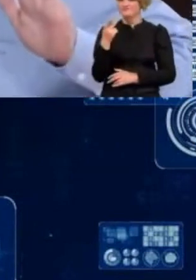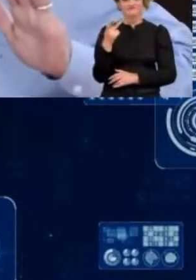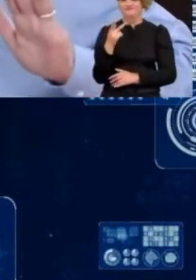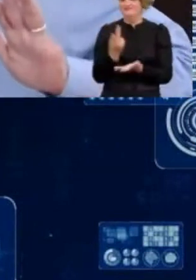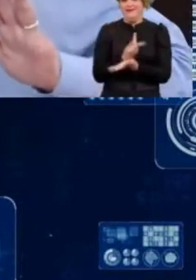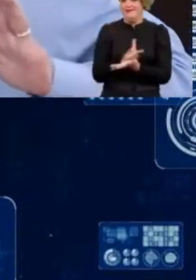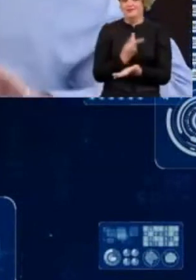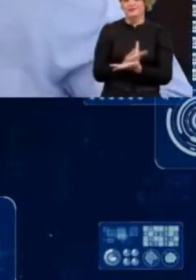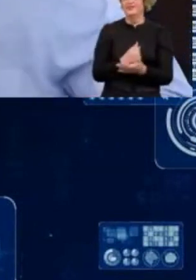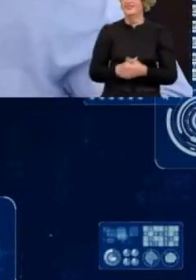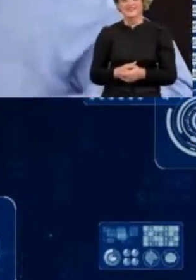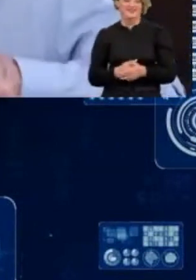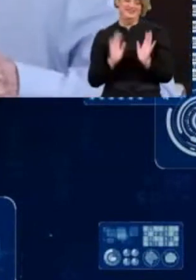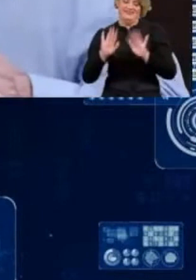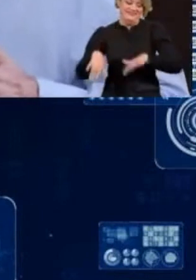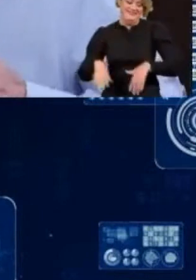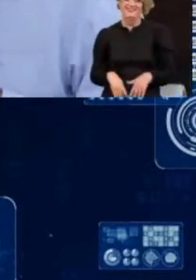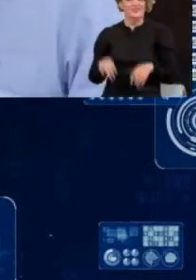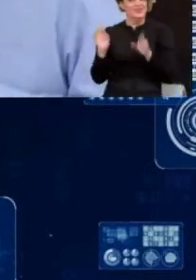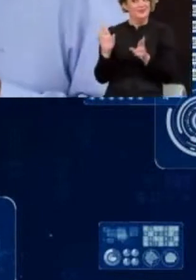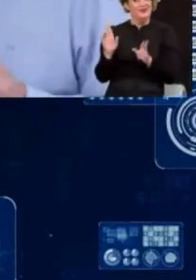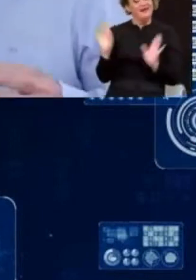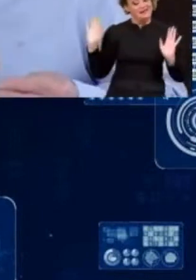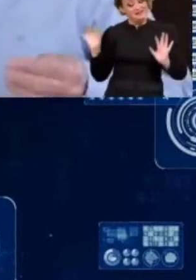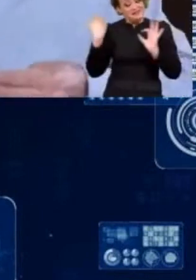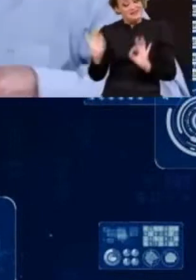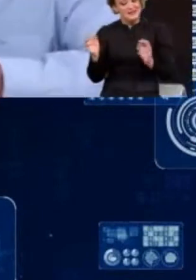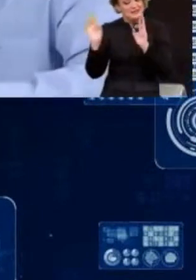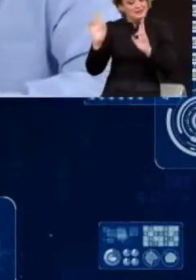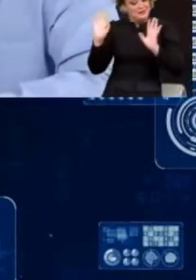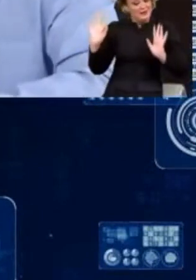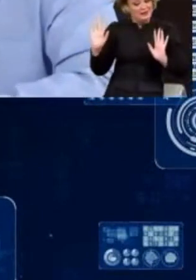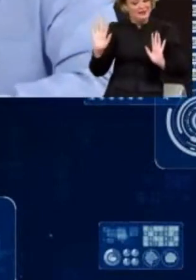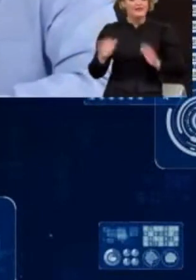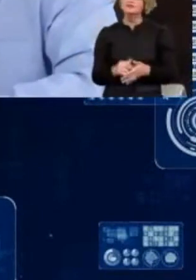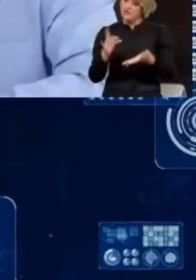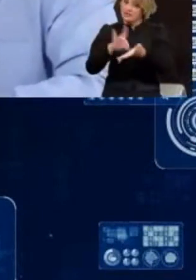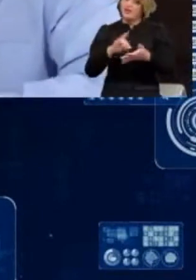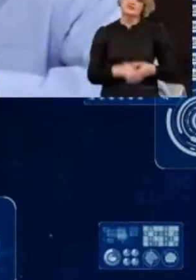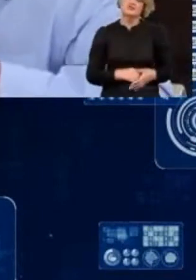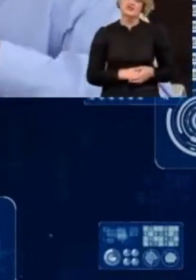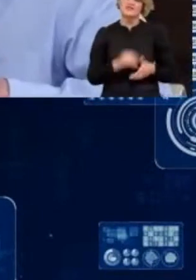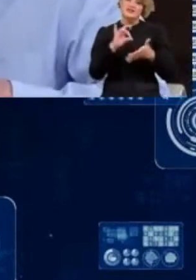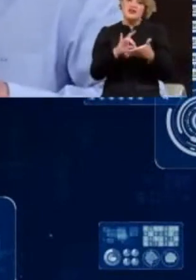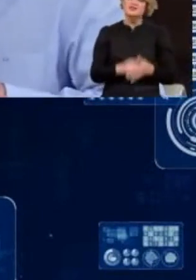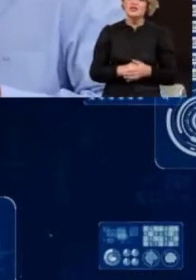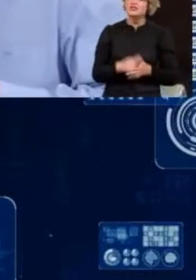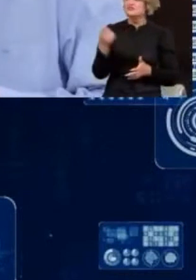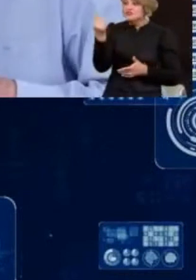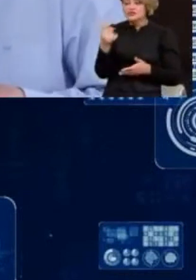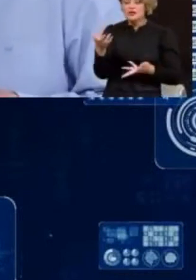semana vocês vão ver o que que vai virar né vai ser a nova fase